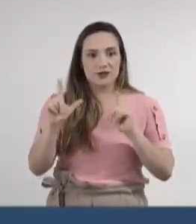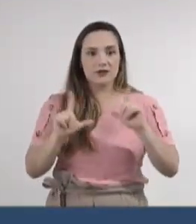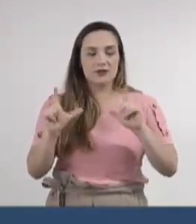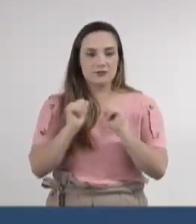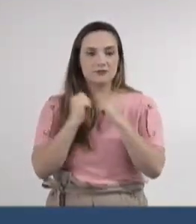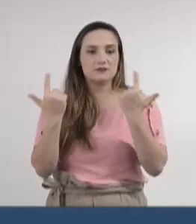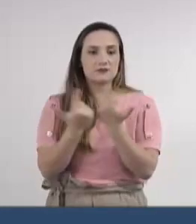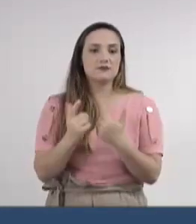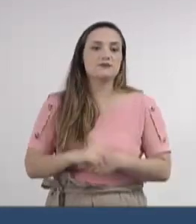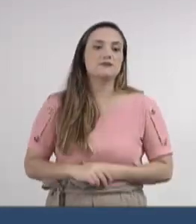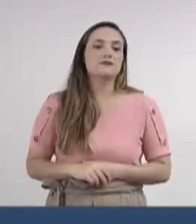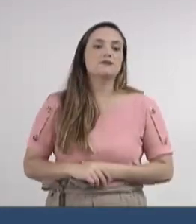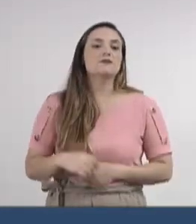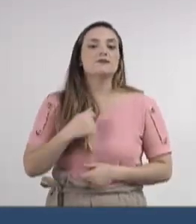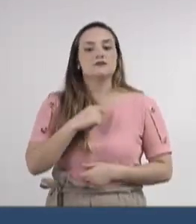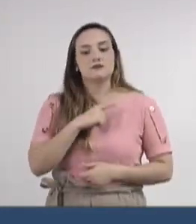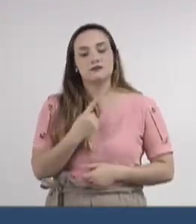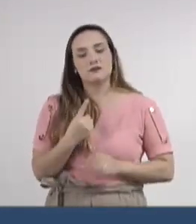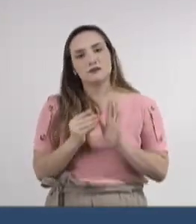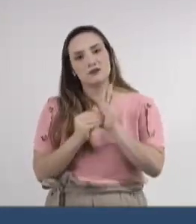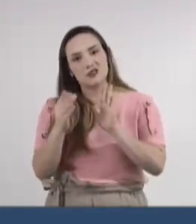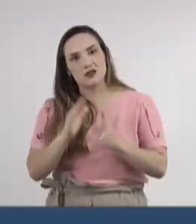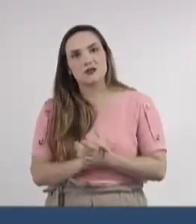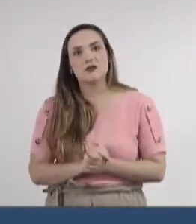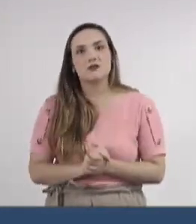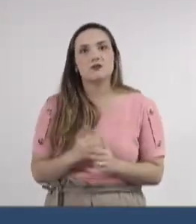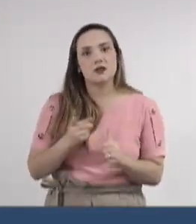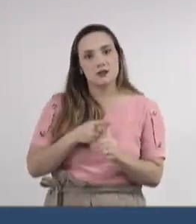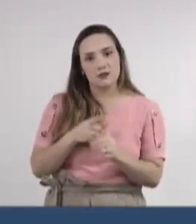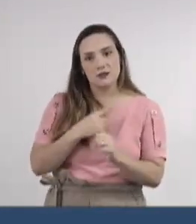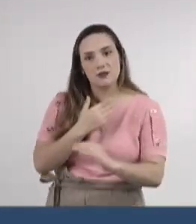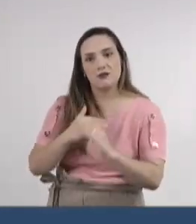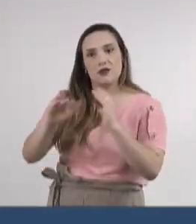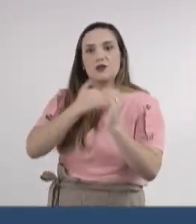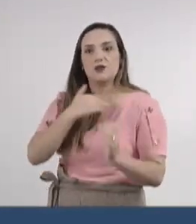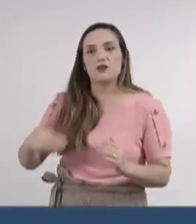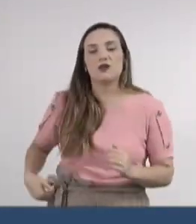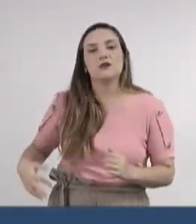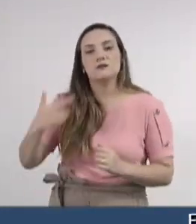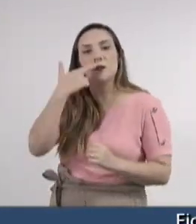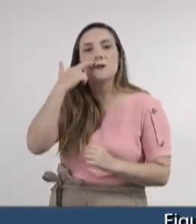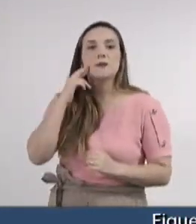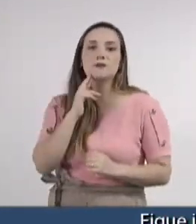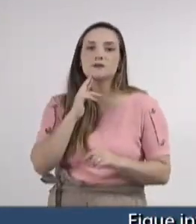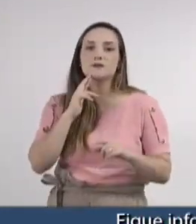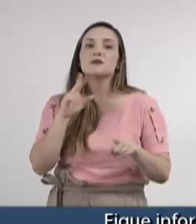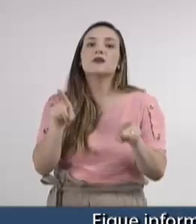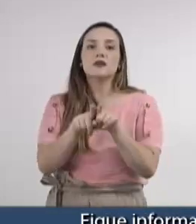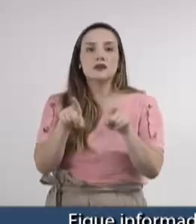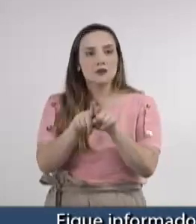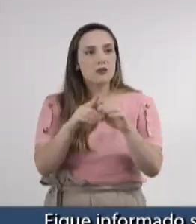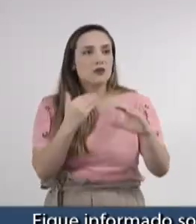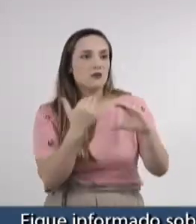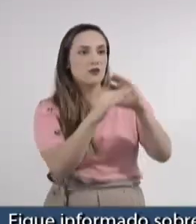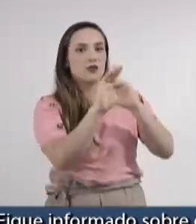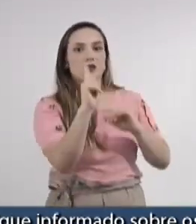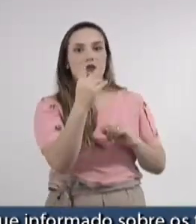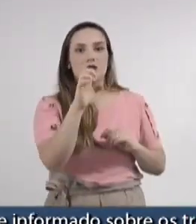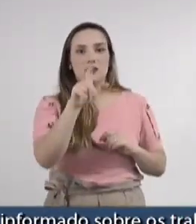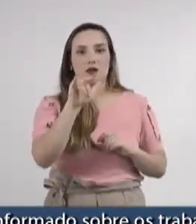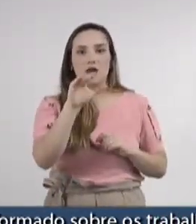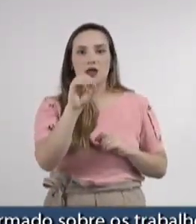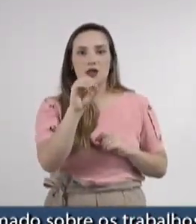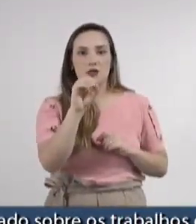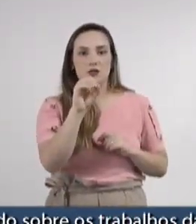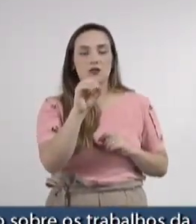algumas indicações. Primeira delas, endereçada ao governador Eduardo Ridel e ao excelentíssimo senhor Hélio Pelufo, secretário de